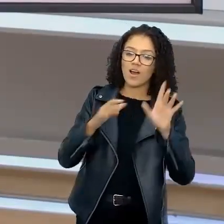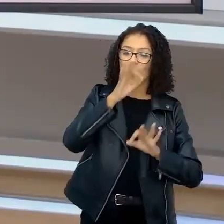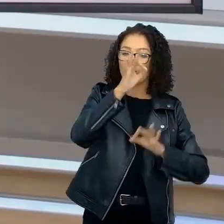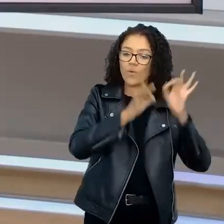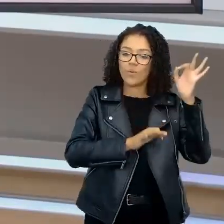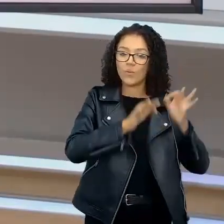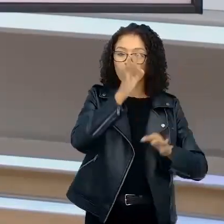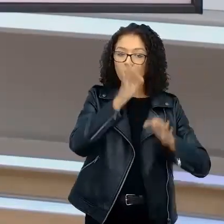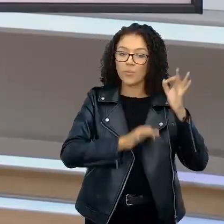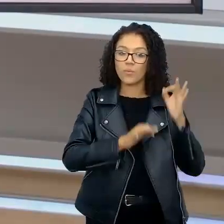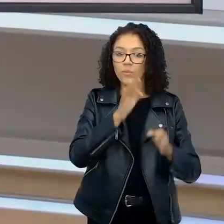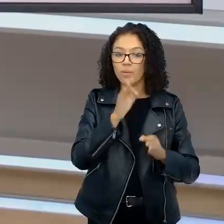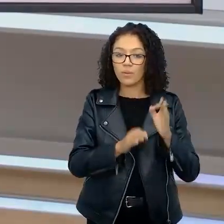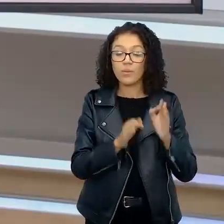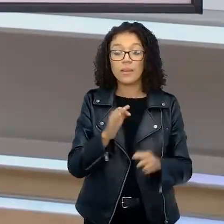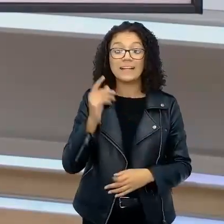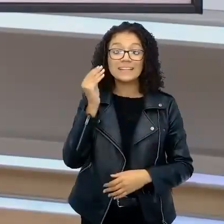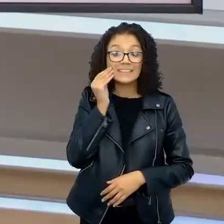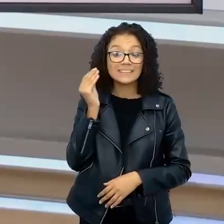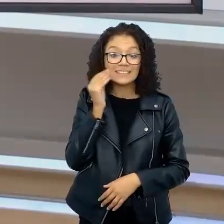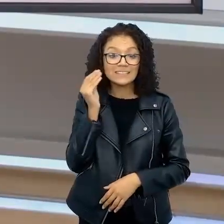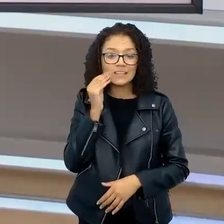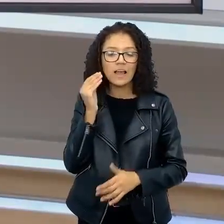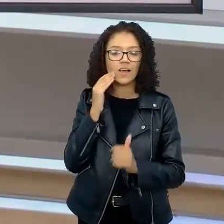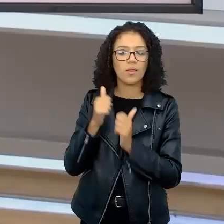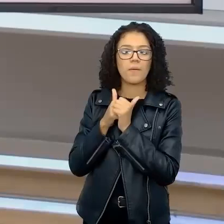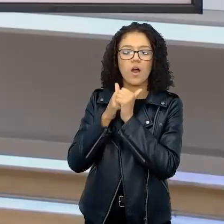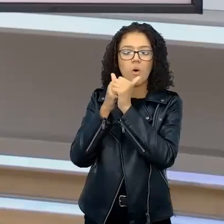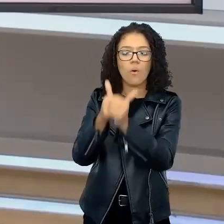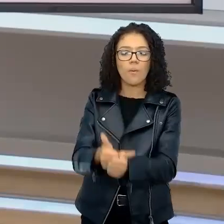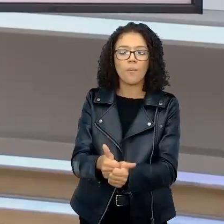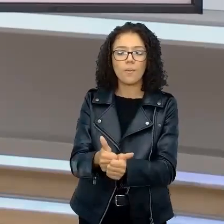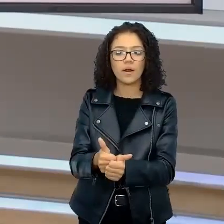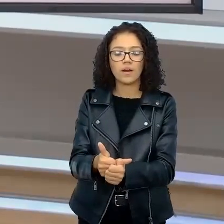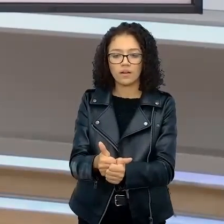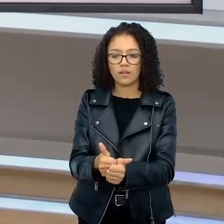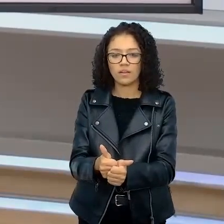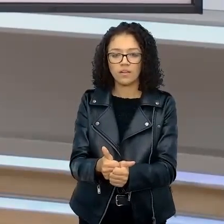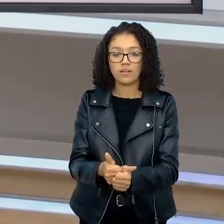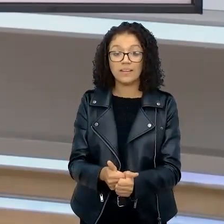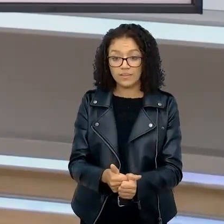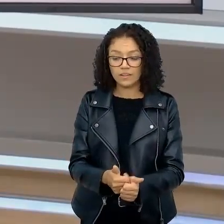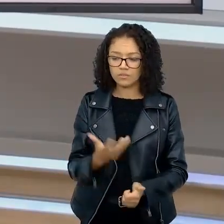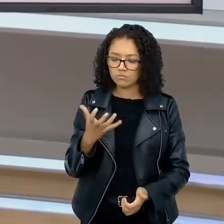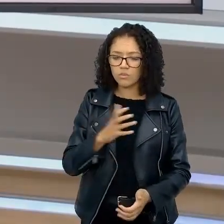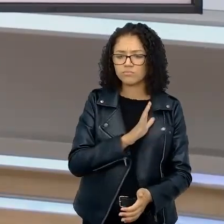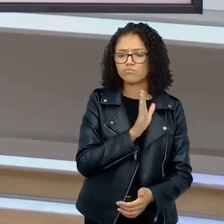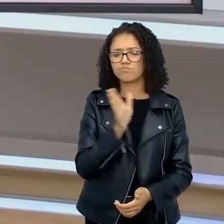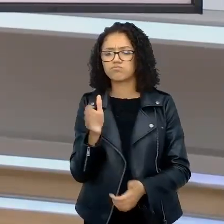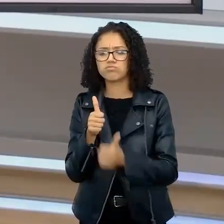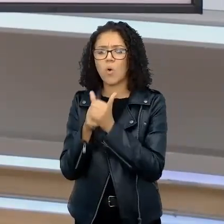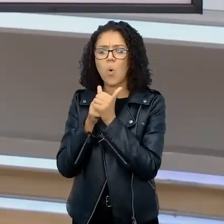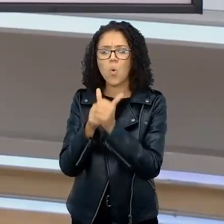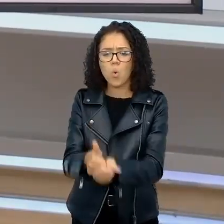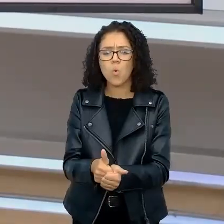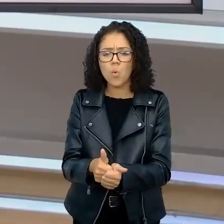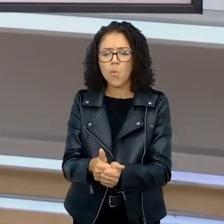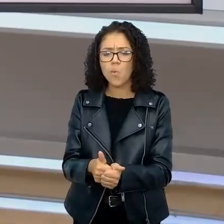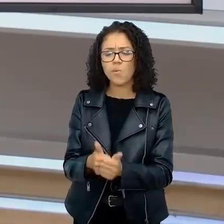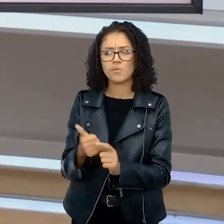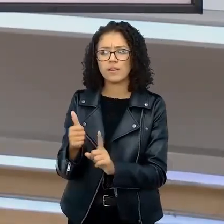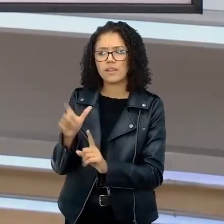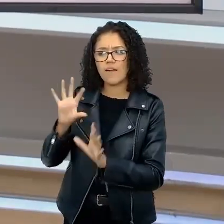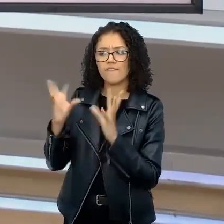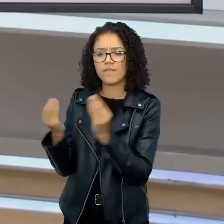Infância e Juventude, prontamente entra para acompanhar esse caso, para entender se de fato essa criança vai ser destituída dessa